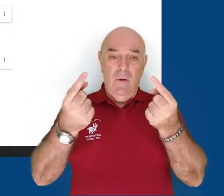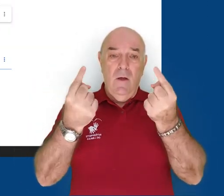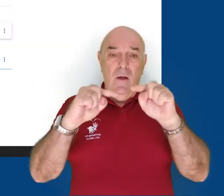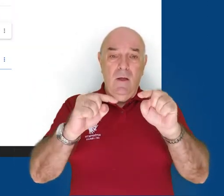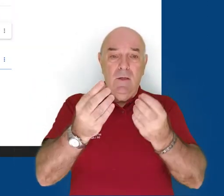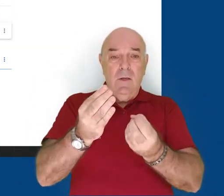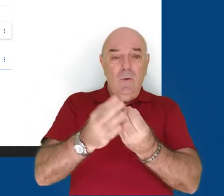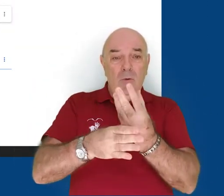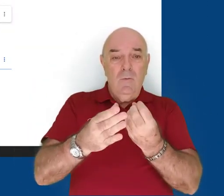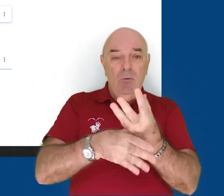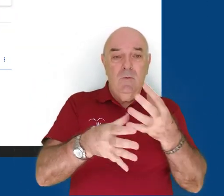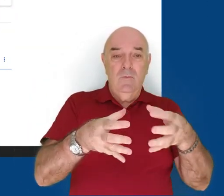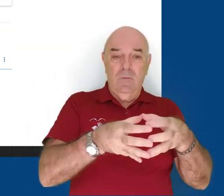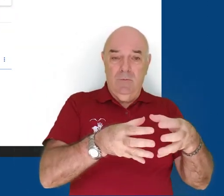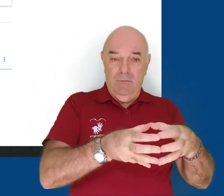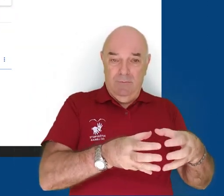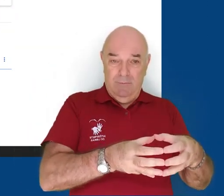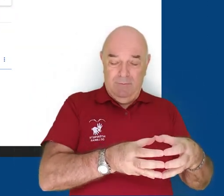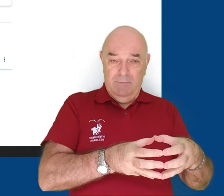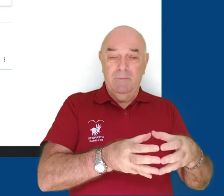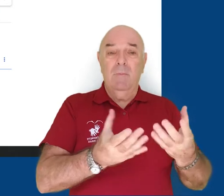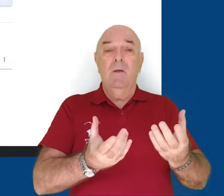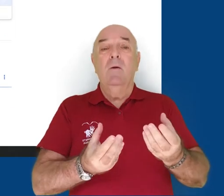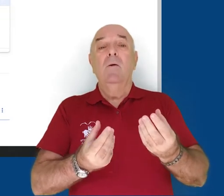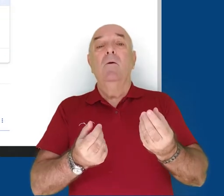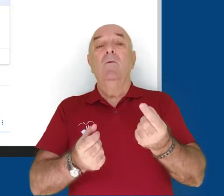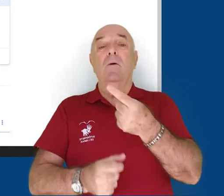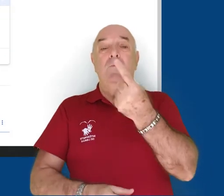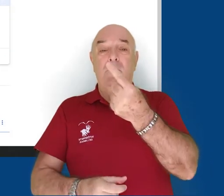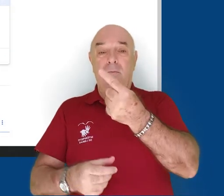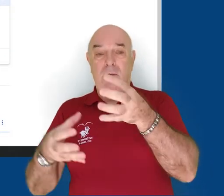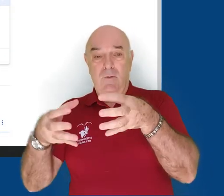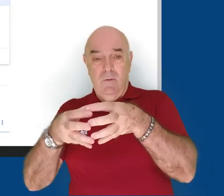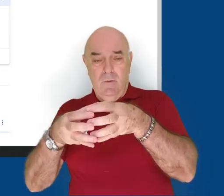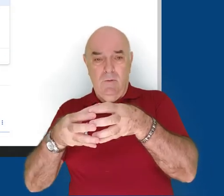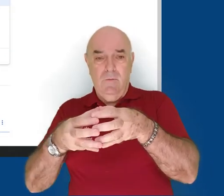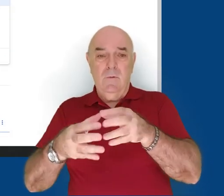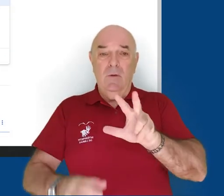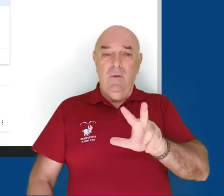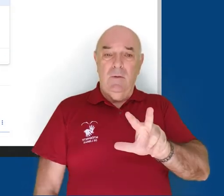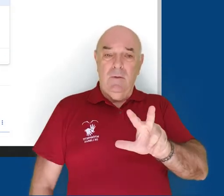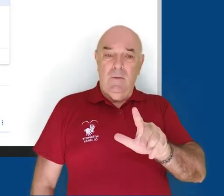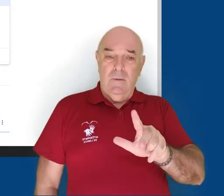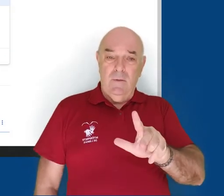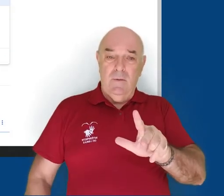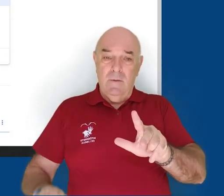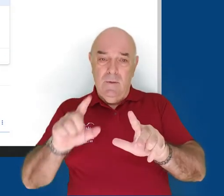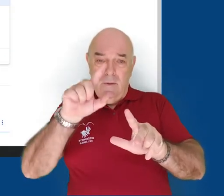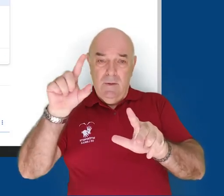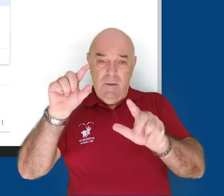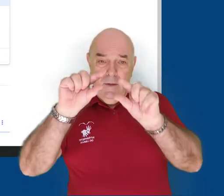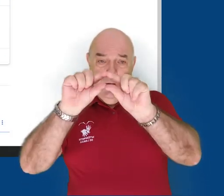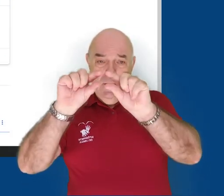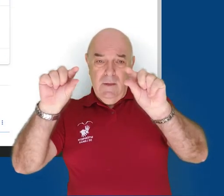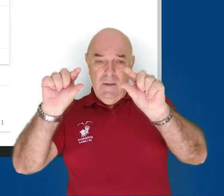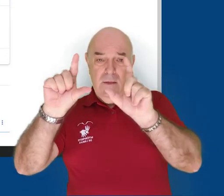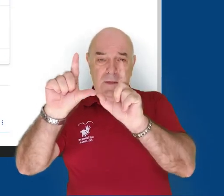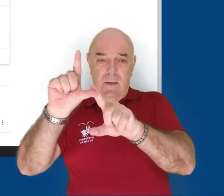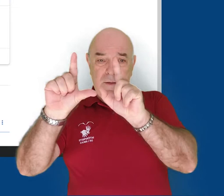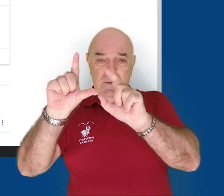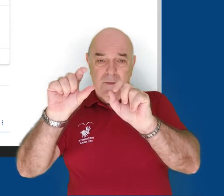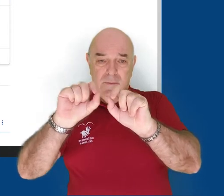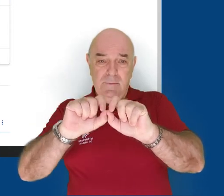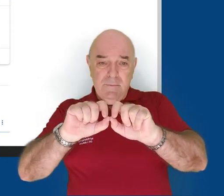que foram criados os grupos da turma abrimos o primeiro grupo e com o botão direito sobre o link da sala de